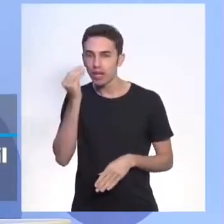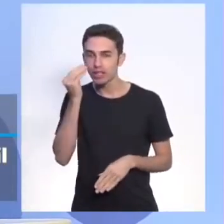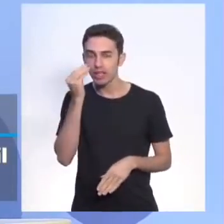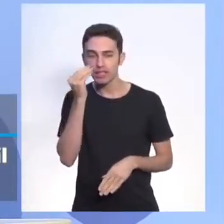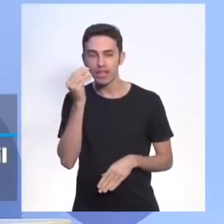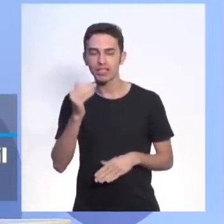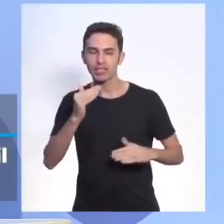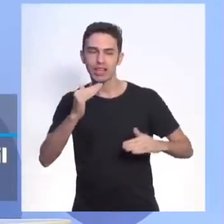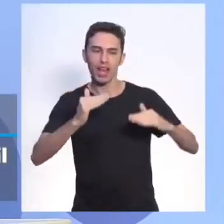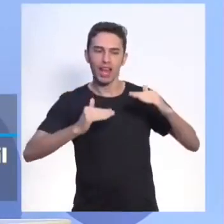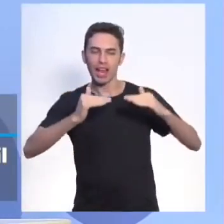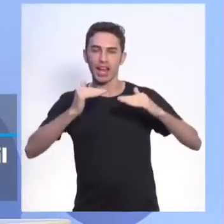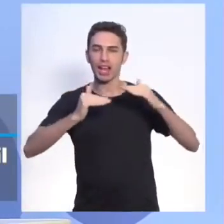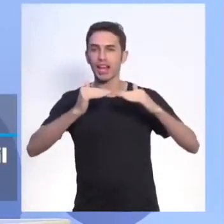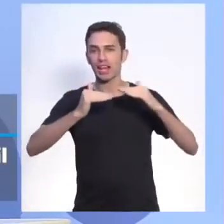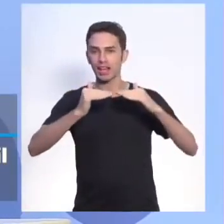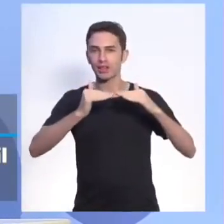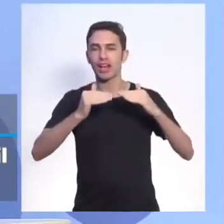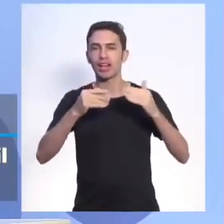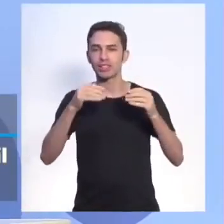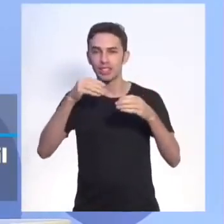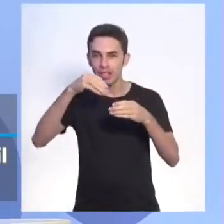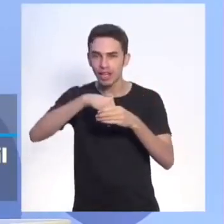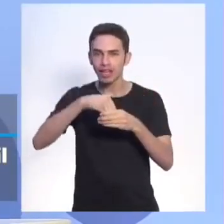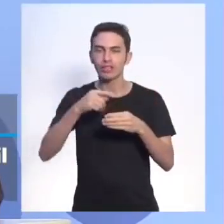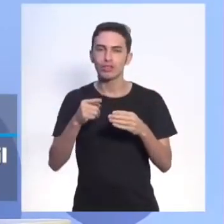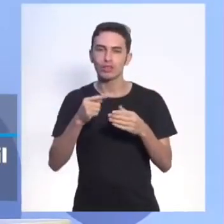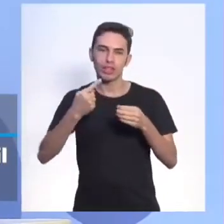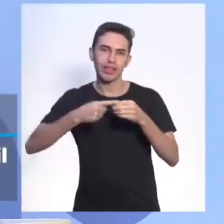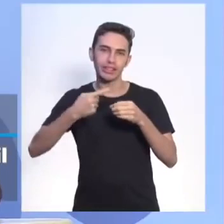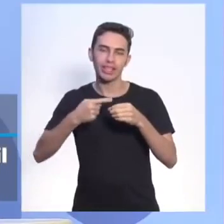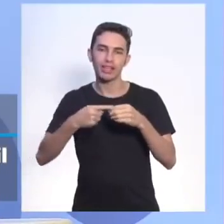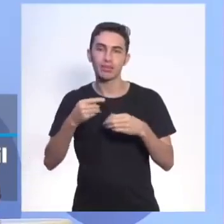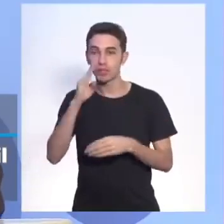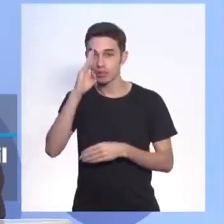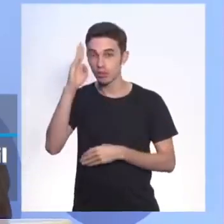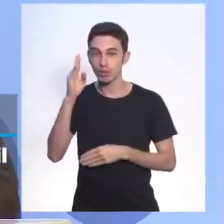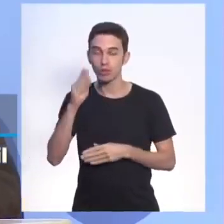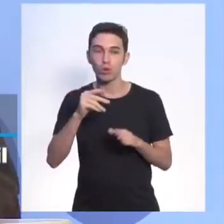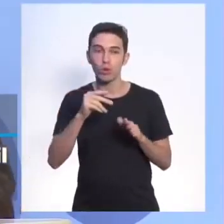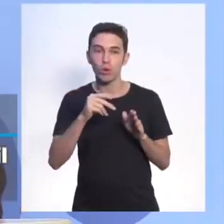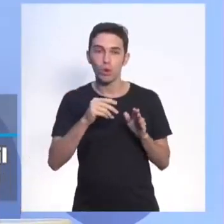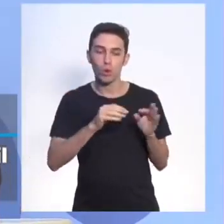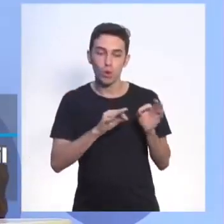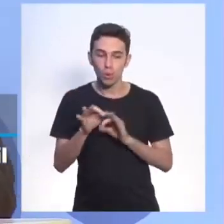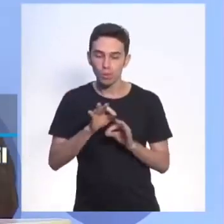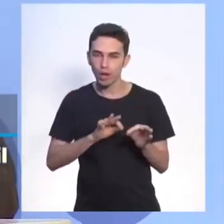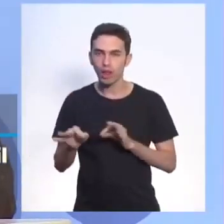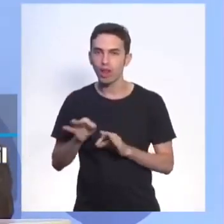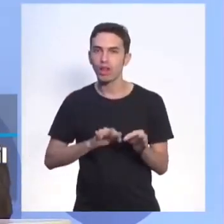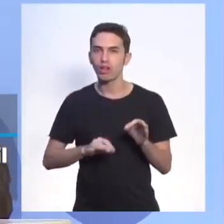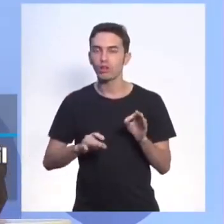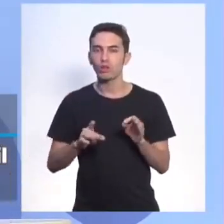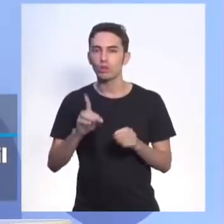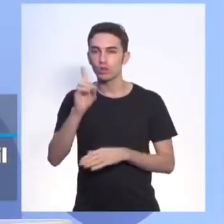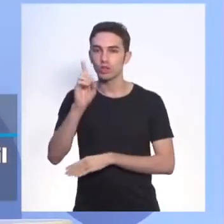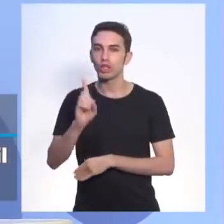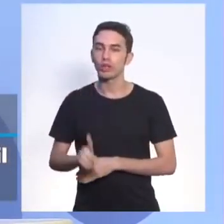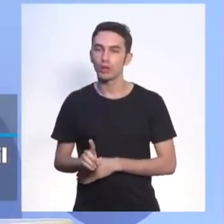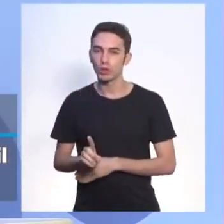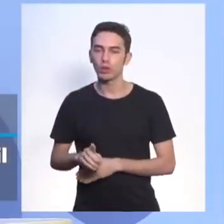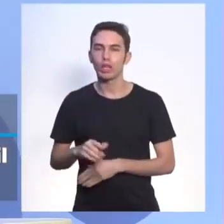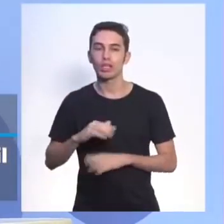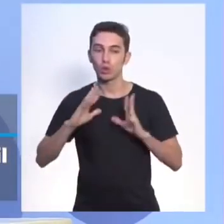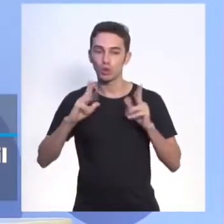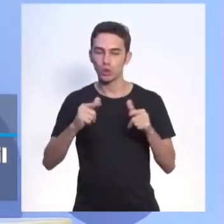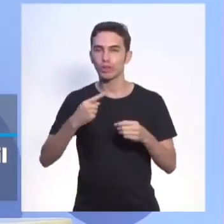a equidade dentro da cidade, principalmente com o plano diretor. Toda cidade tem um